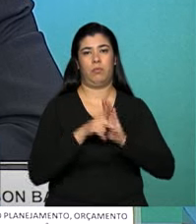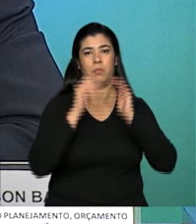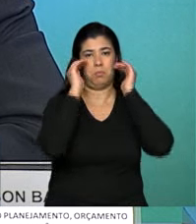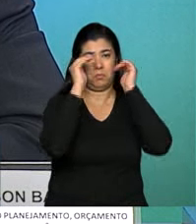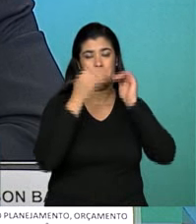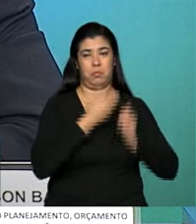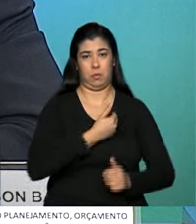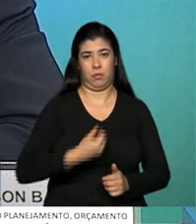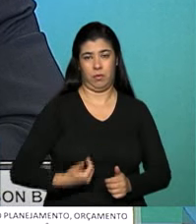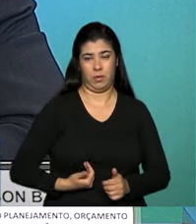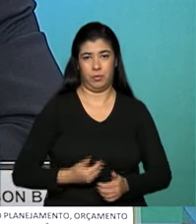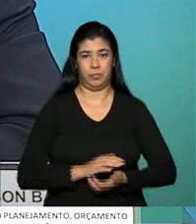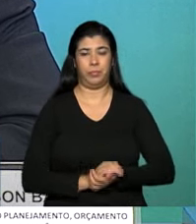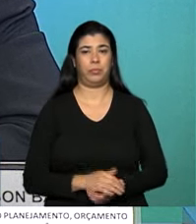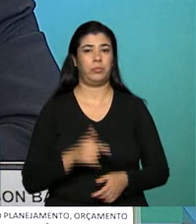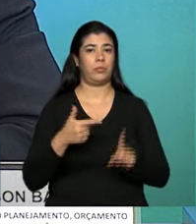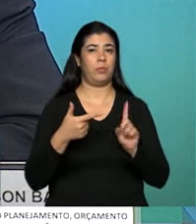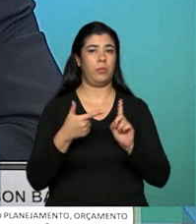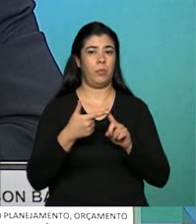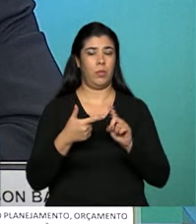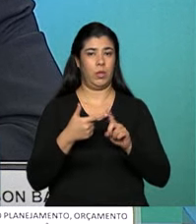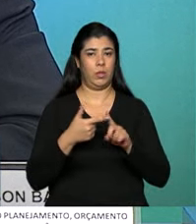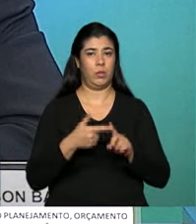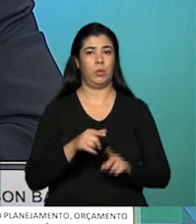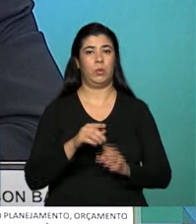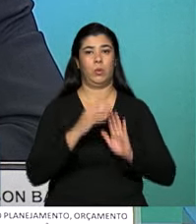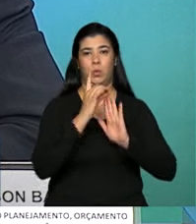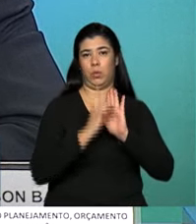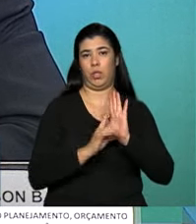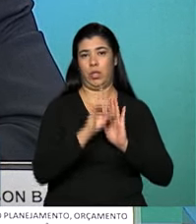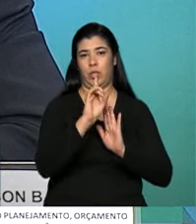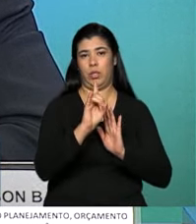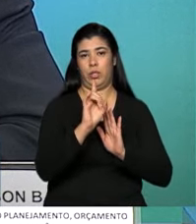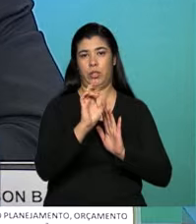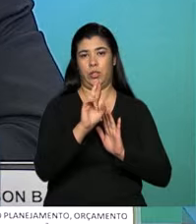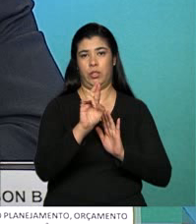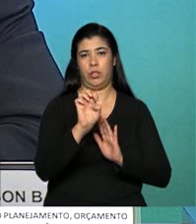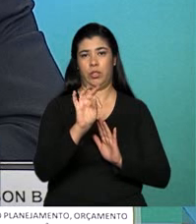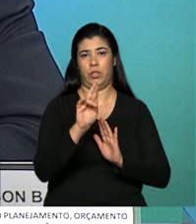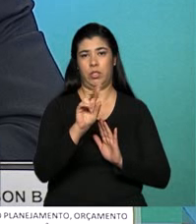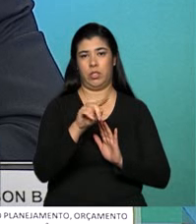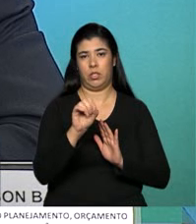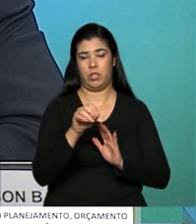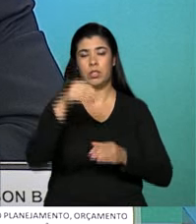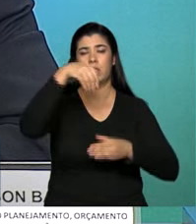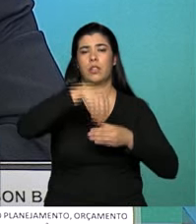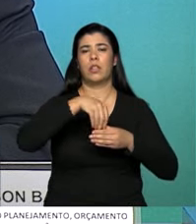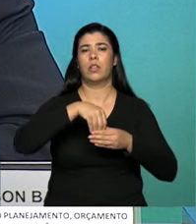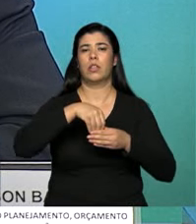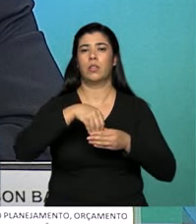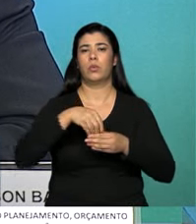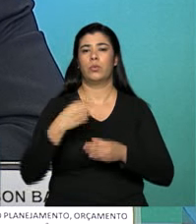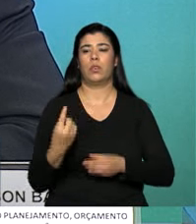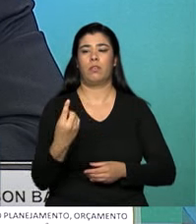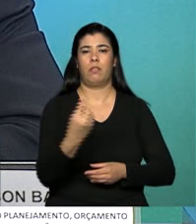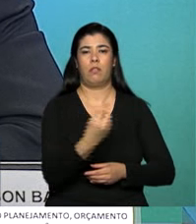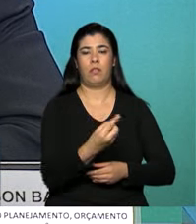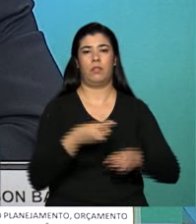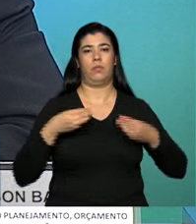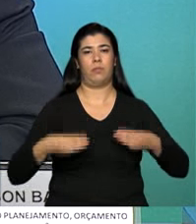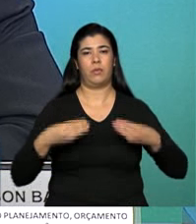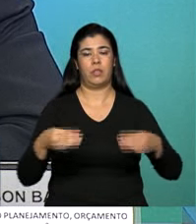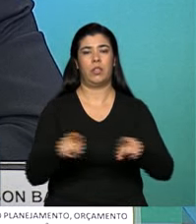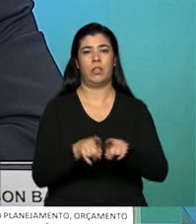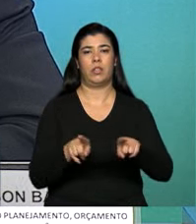governo o segundo segunda diretriz é dentro dos Ministérios dentro do do dos